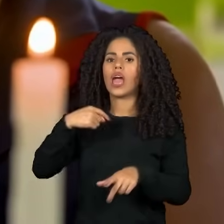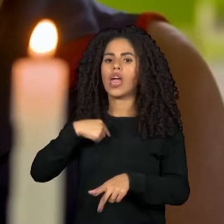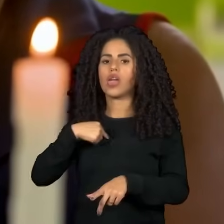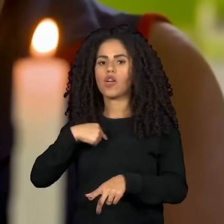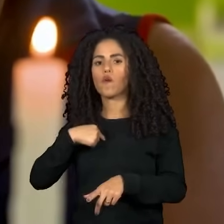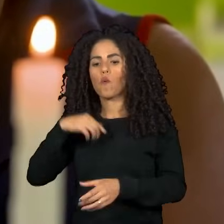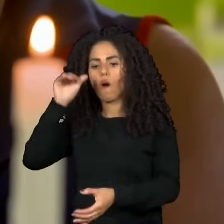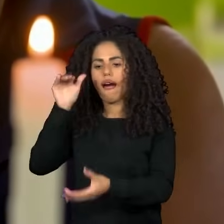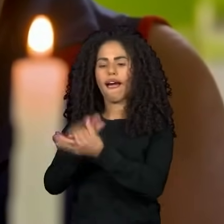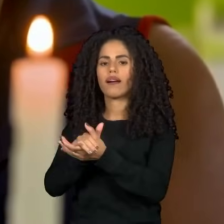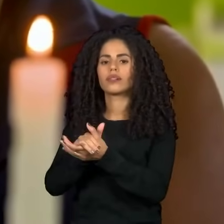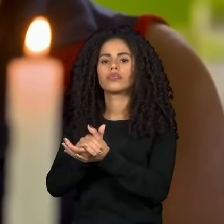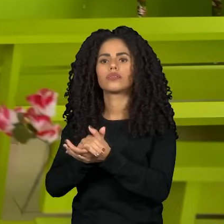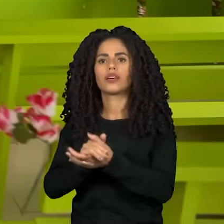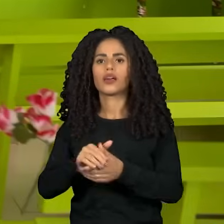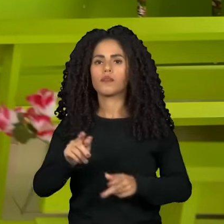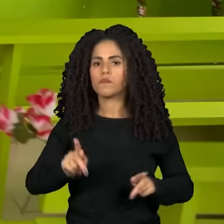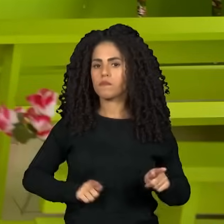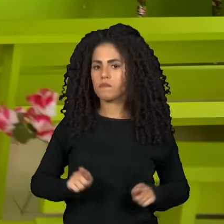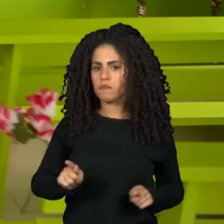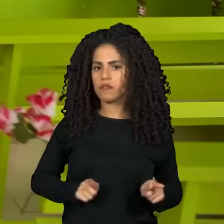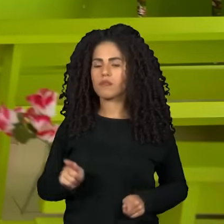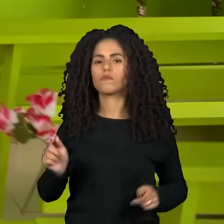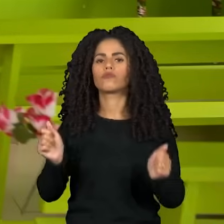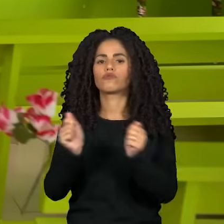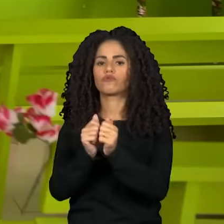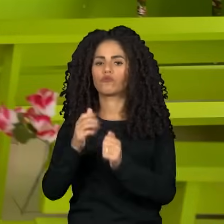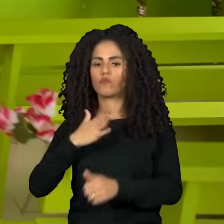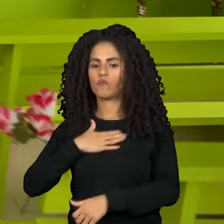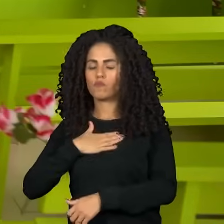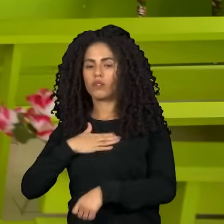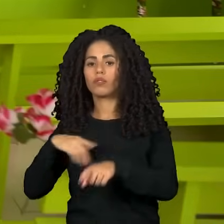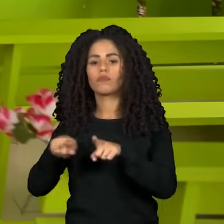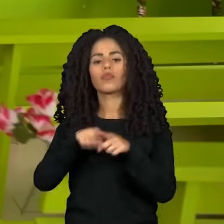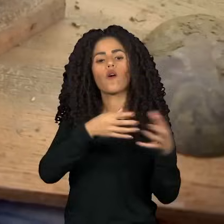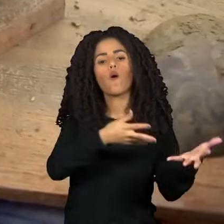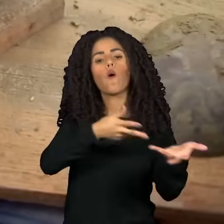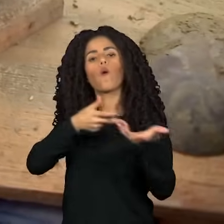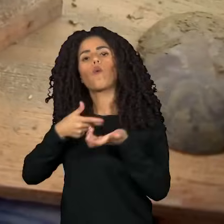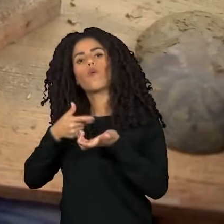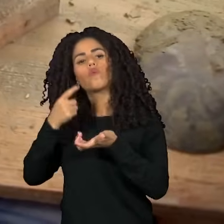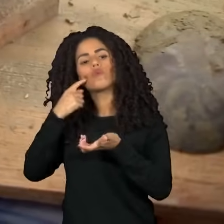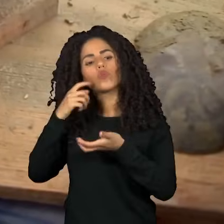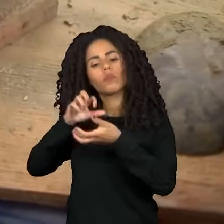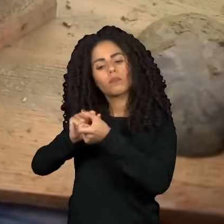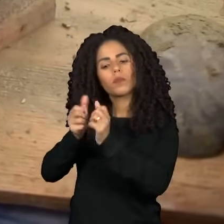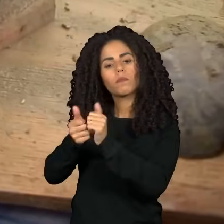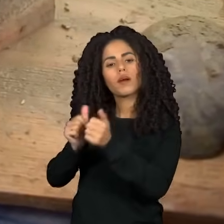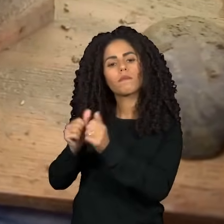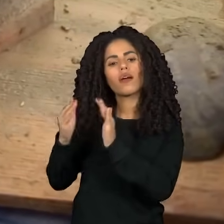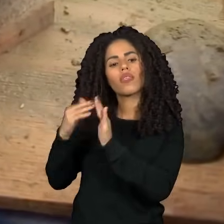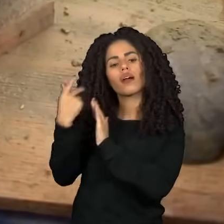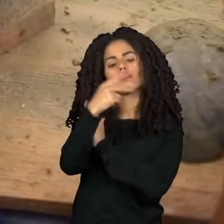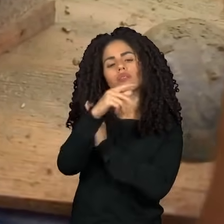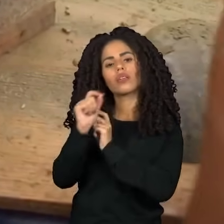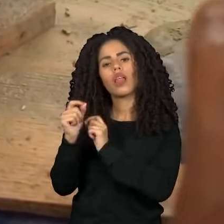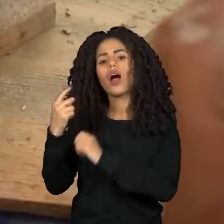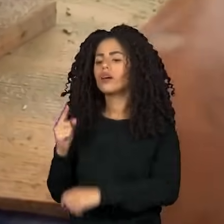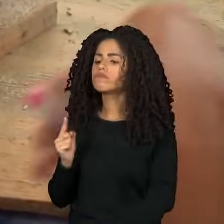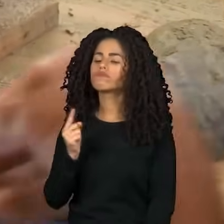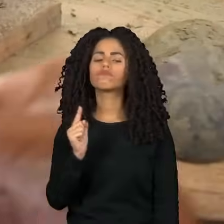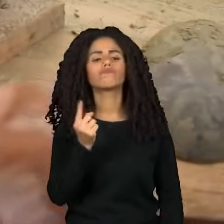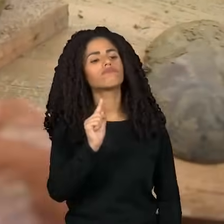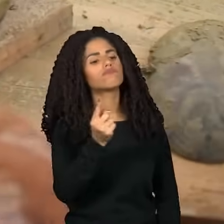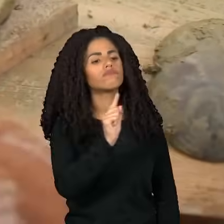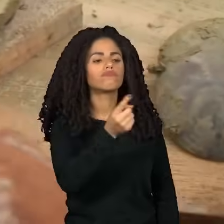casei, a minha prima e comadre, Raimunda Costa da Silva, me convidou para ir fazer artesanato na casa dela. Aí eu fui fazer